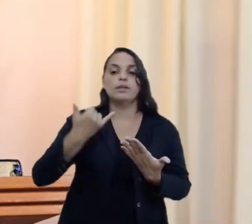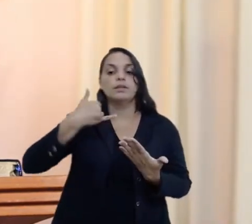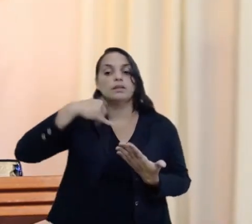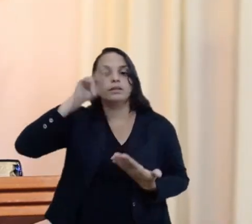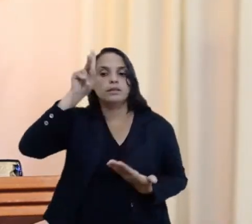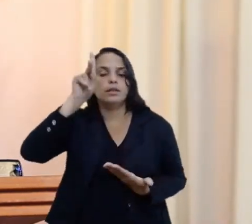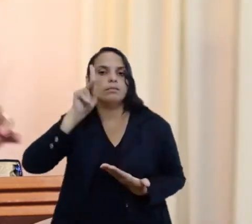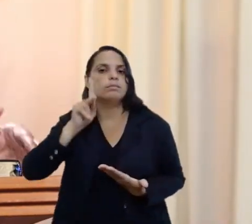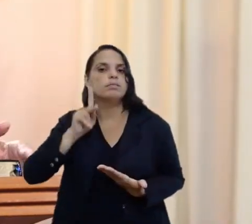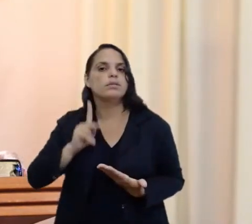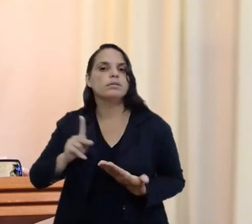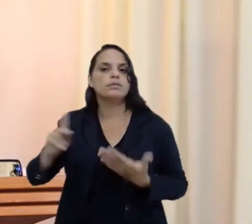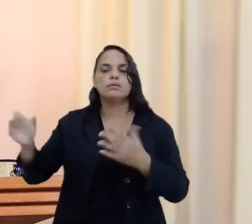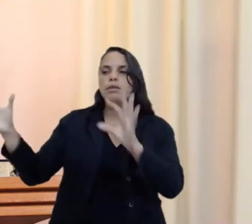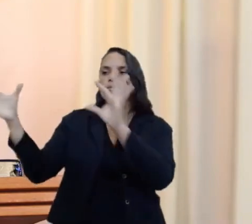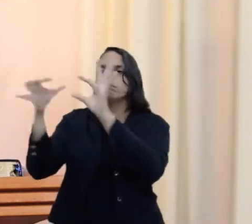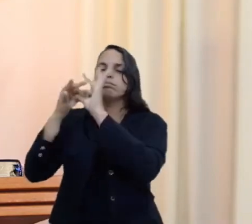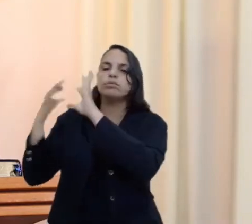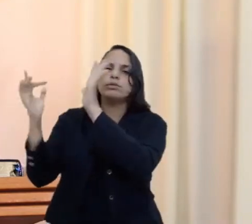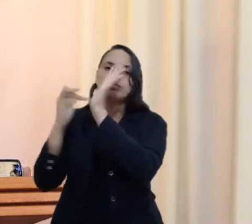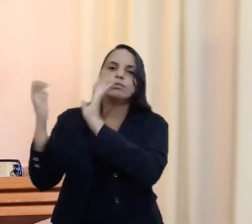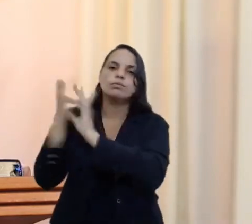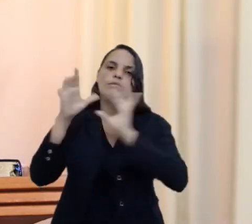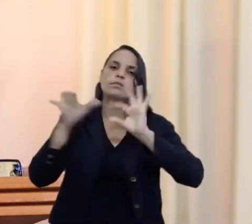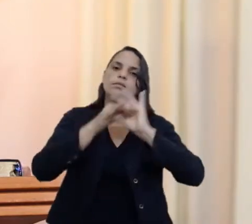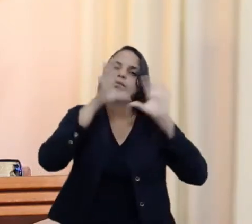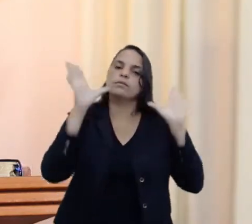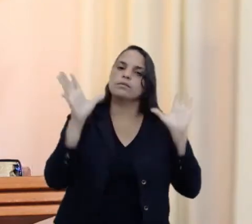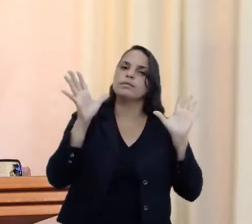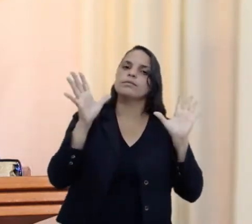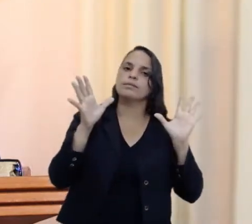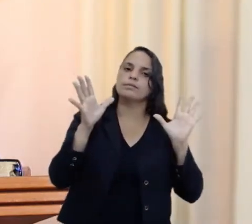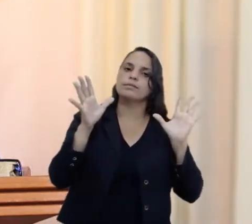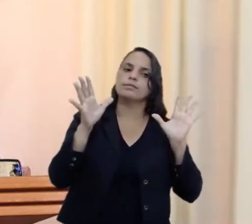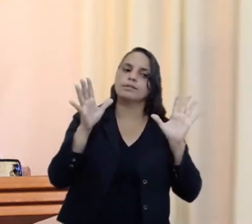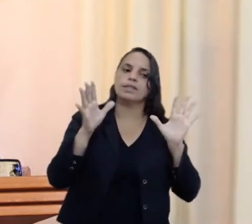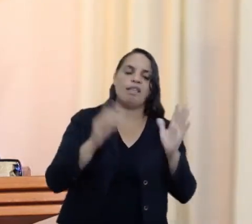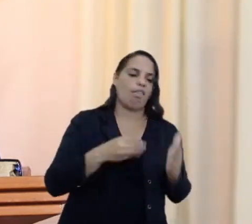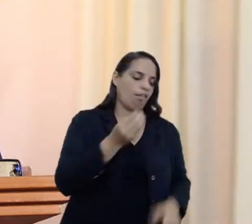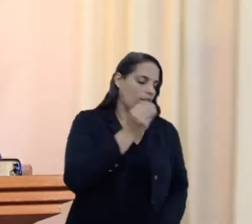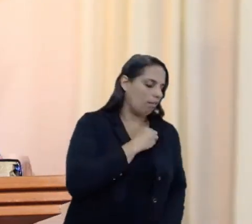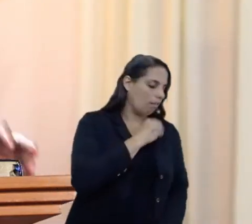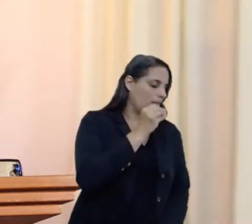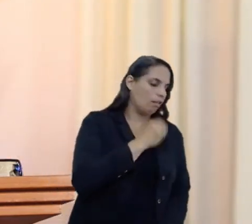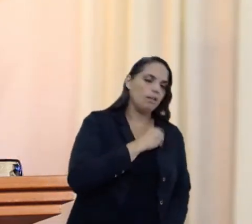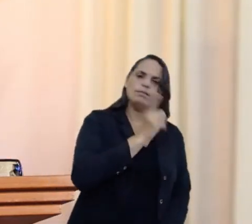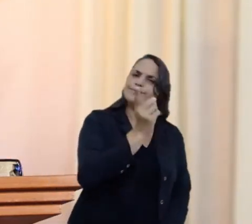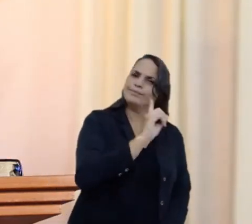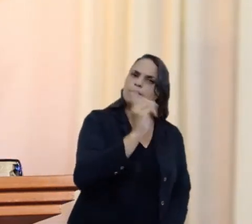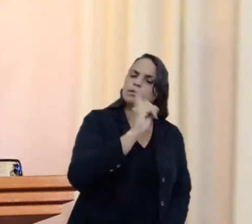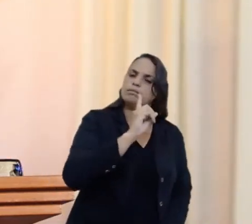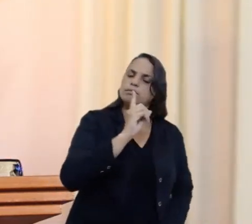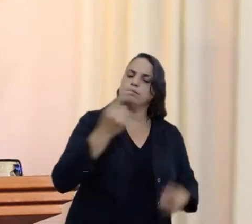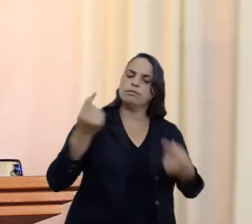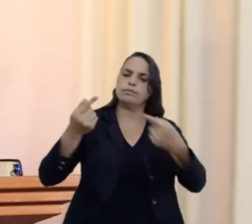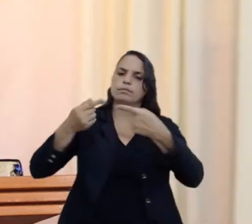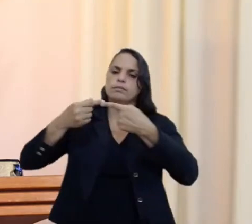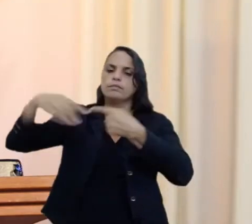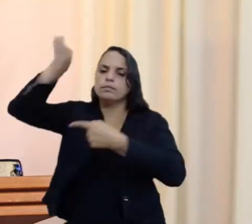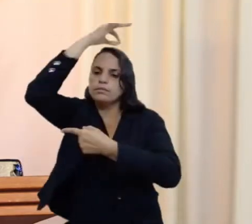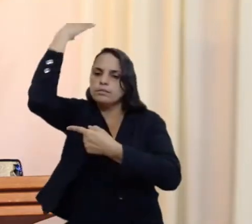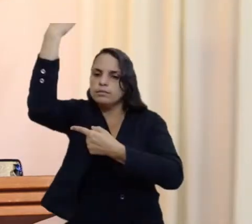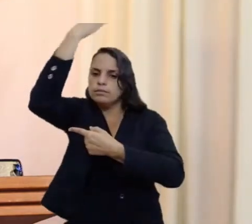Jesus, mas ele acrescenta que não andam segundo a carne, mas segundo o Espírito. Agora, continuando